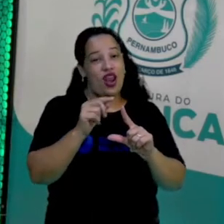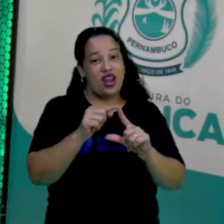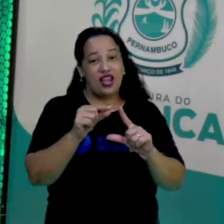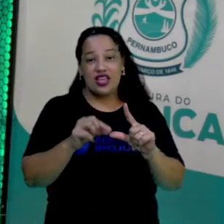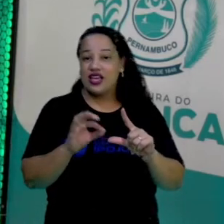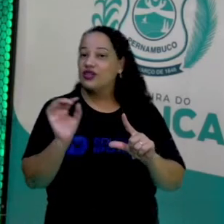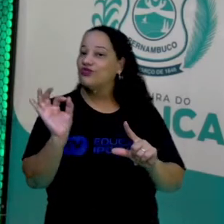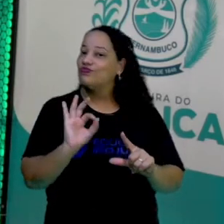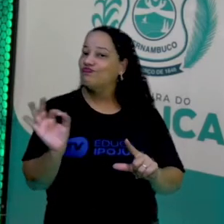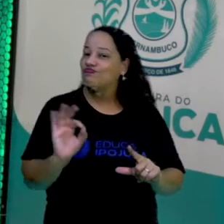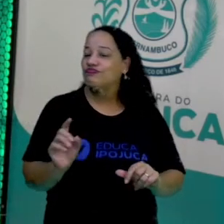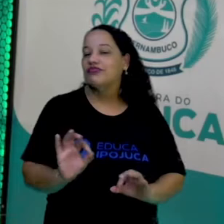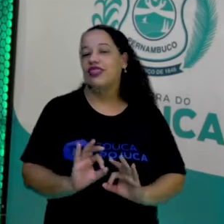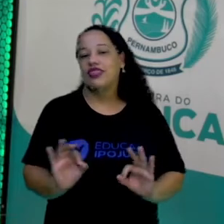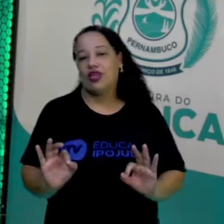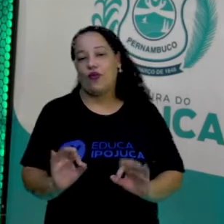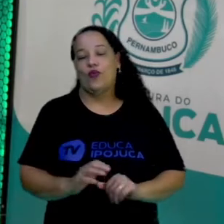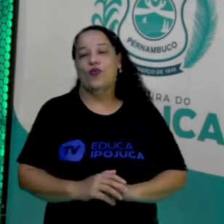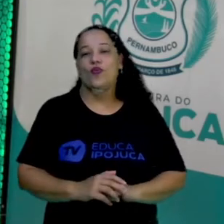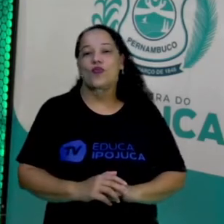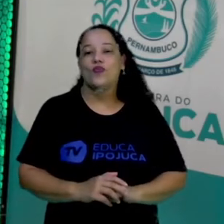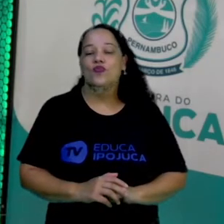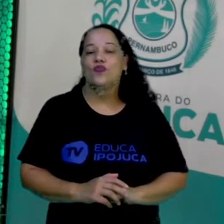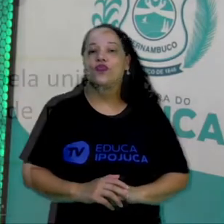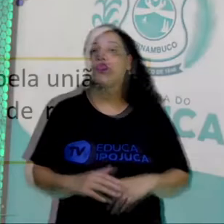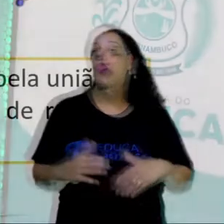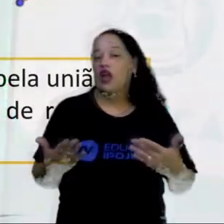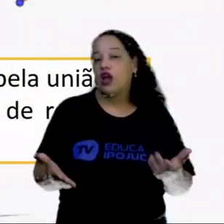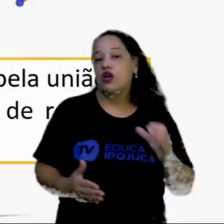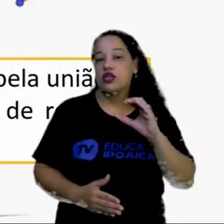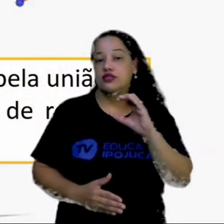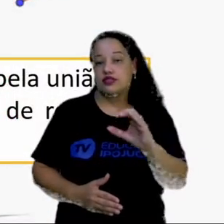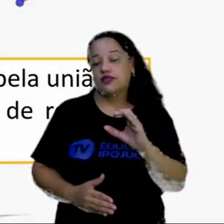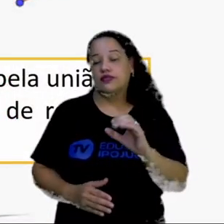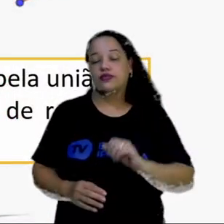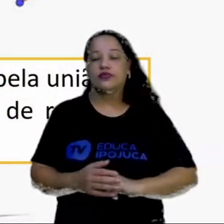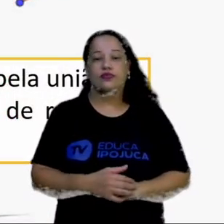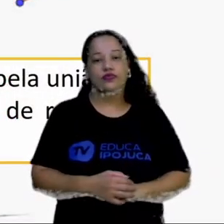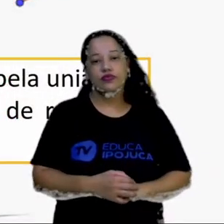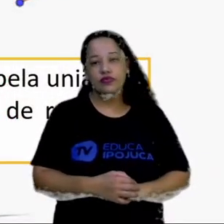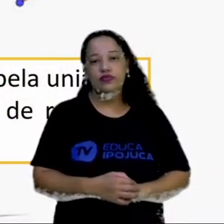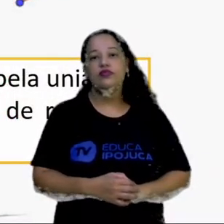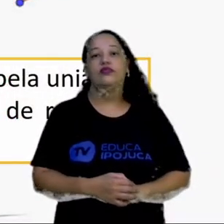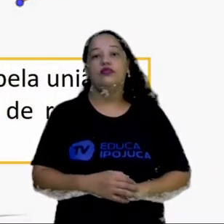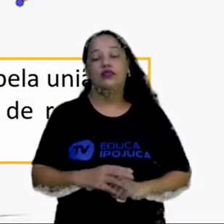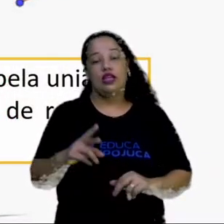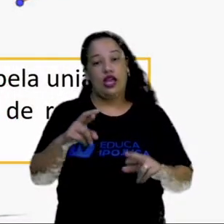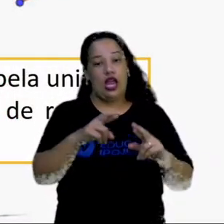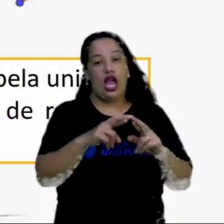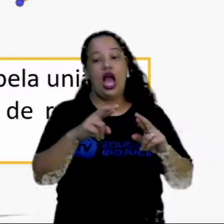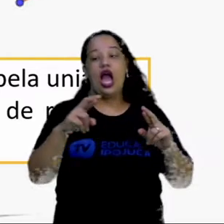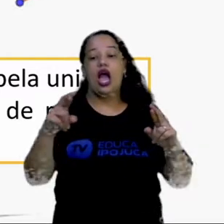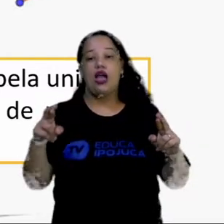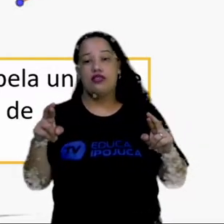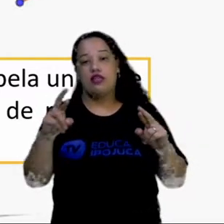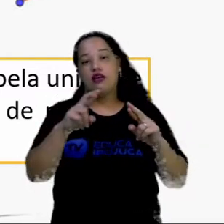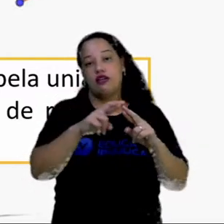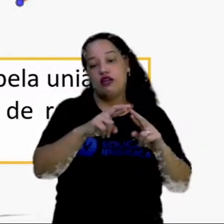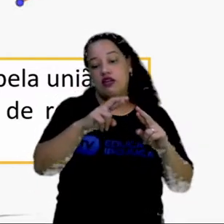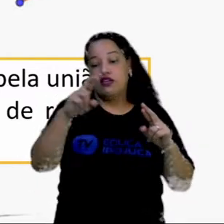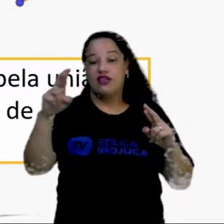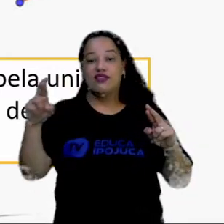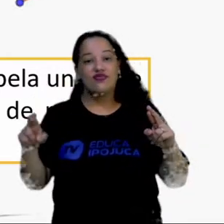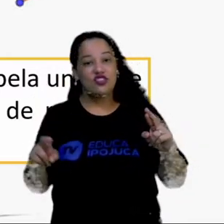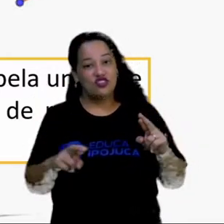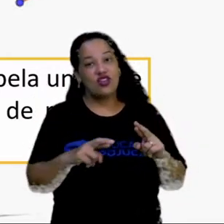aí? Figura C. Temos ali segmentos de retas fechados.